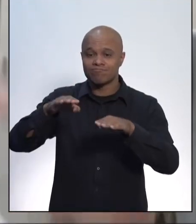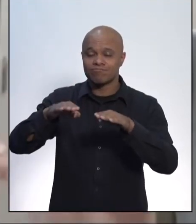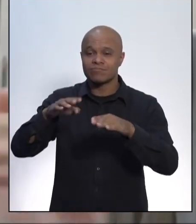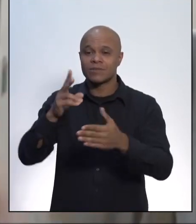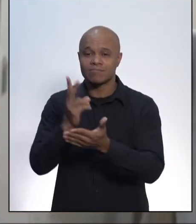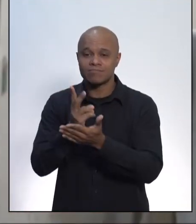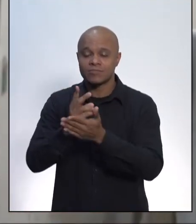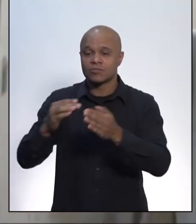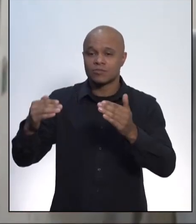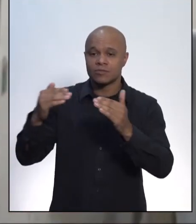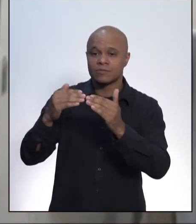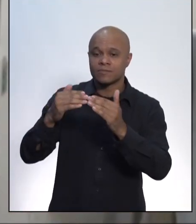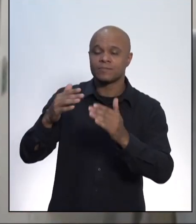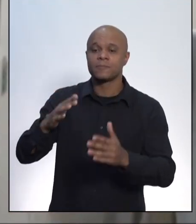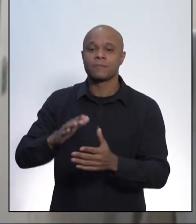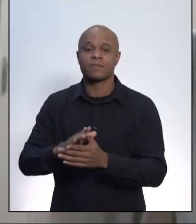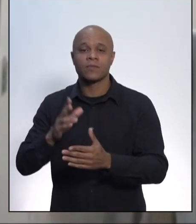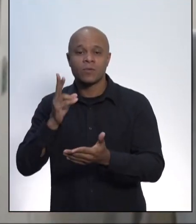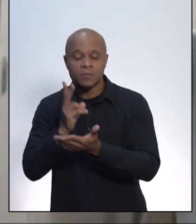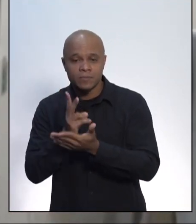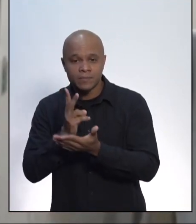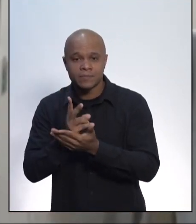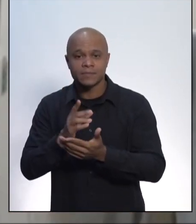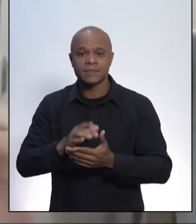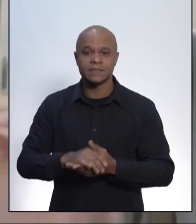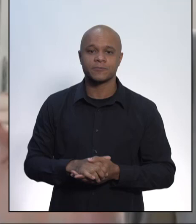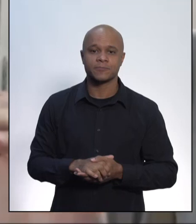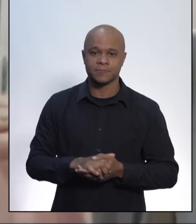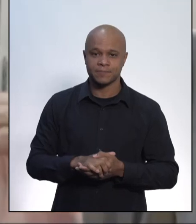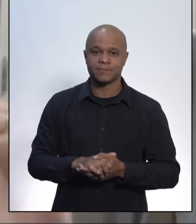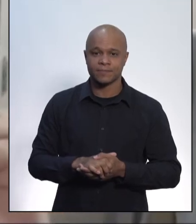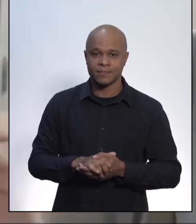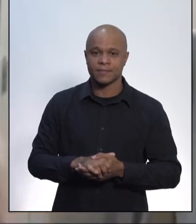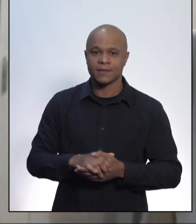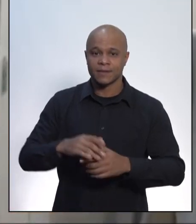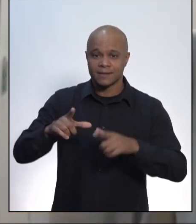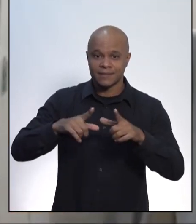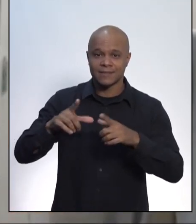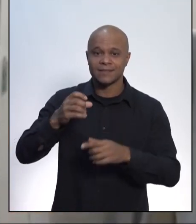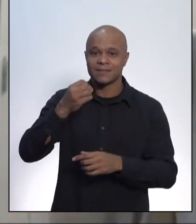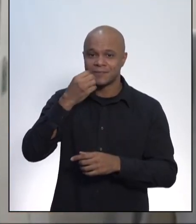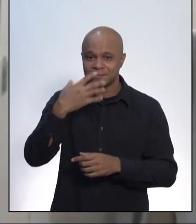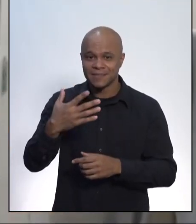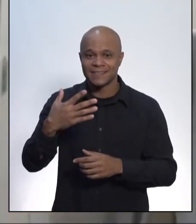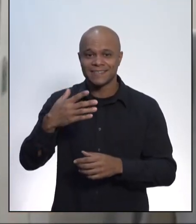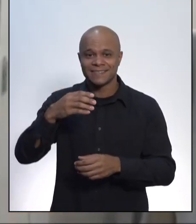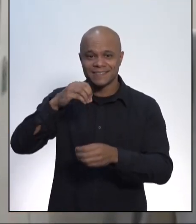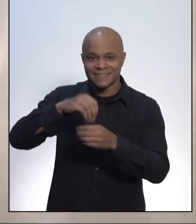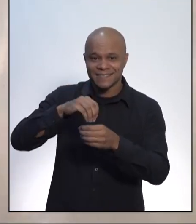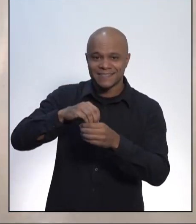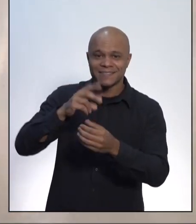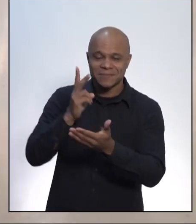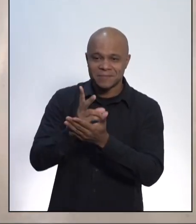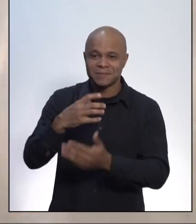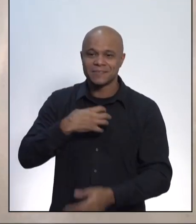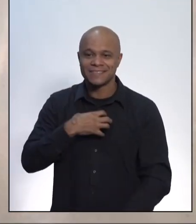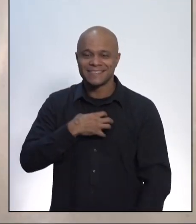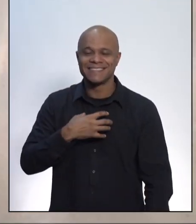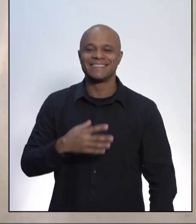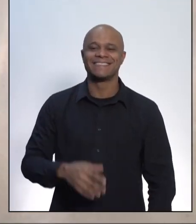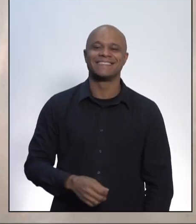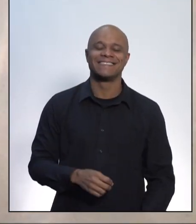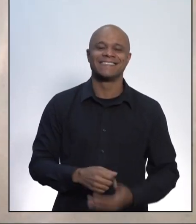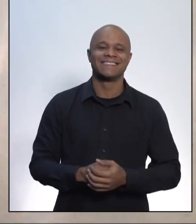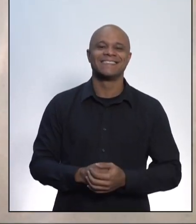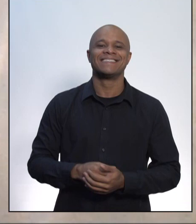Todos os agentes do mercado estão trabalhando dentro das mesmas condições. Né? Exatamente. E aí eu falo também